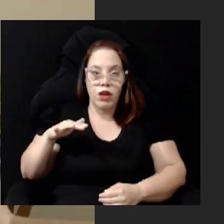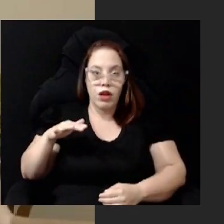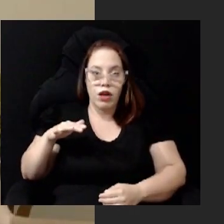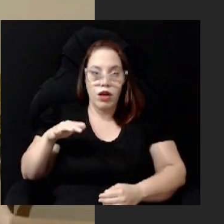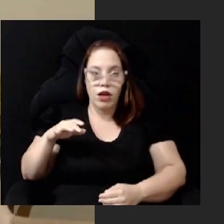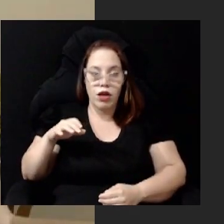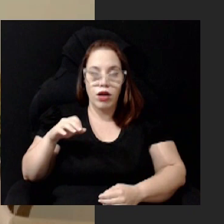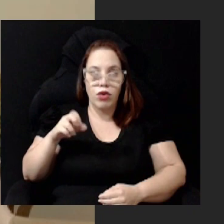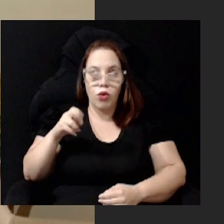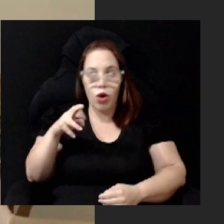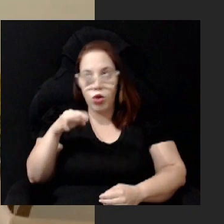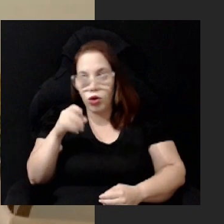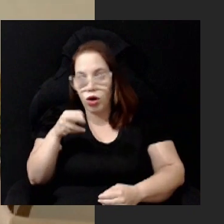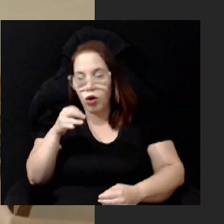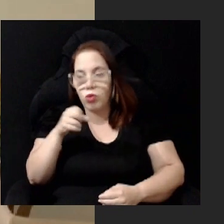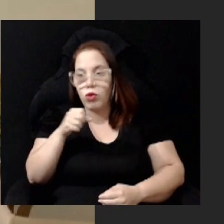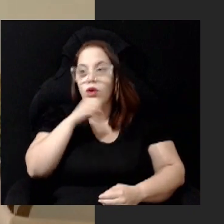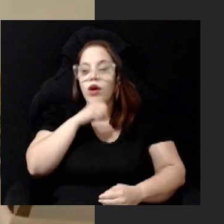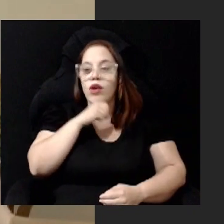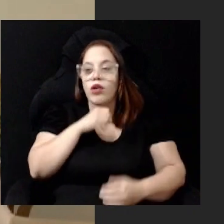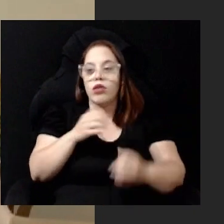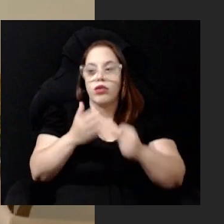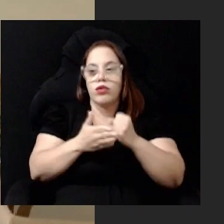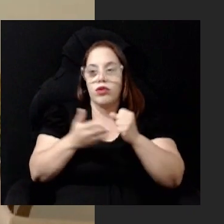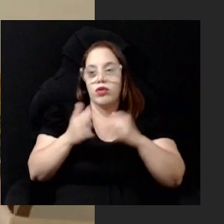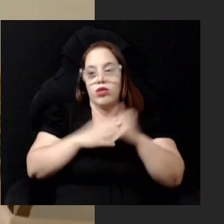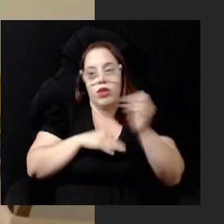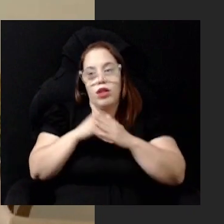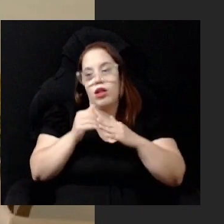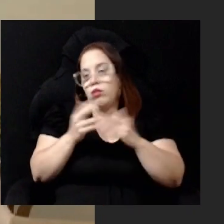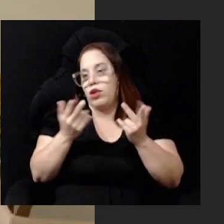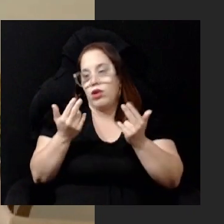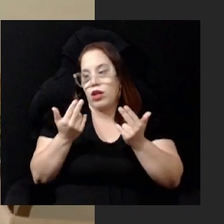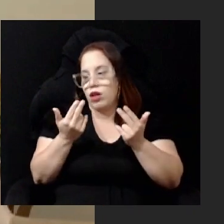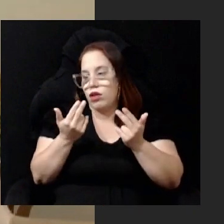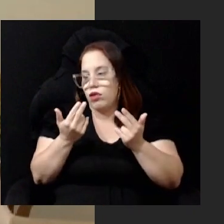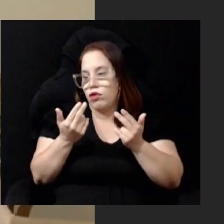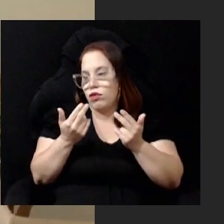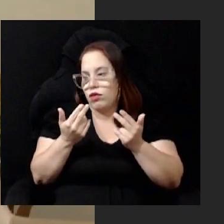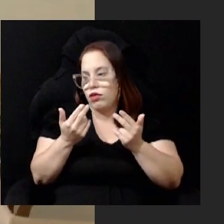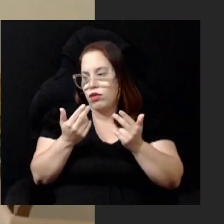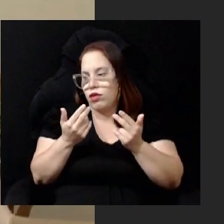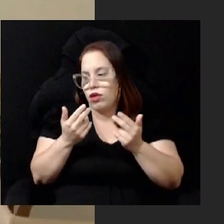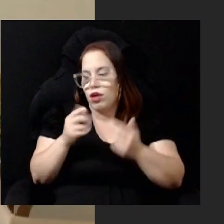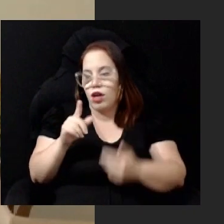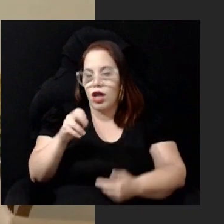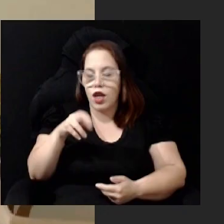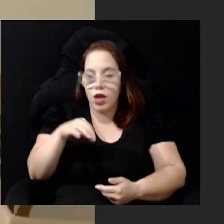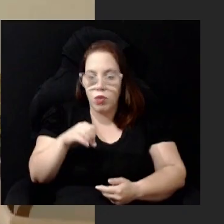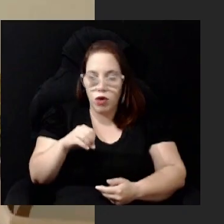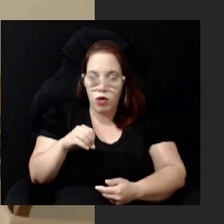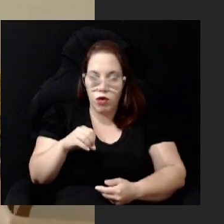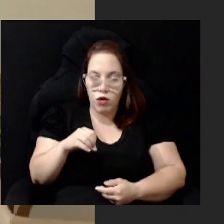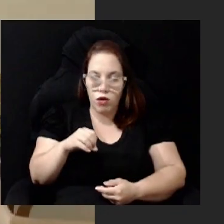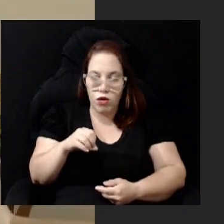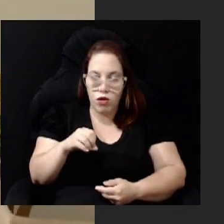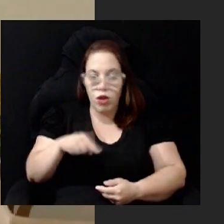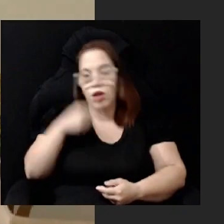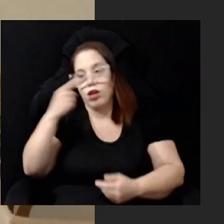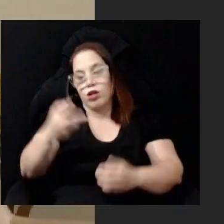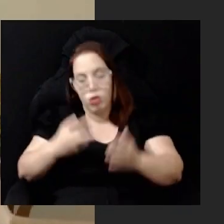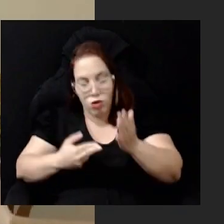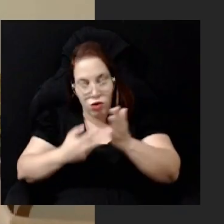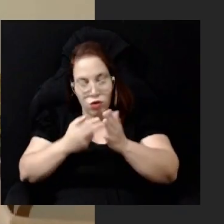no idoso, o tratamento basicamente vai ser o mesmo. Eu vou fazer, na maioria, quimioterapia antes de operar, eu vou